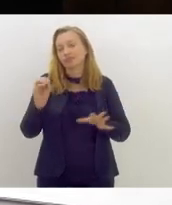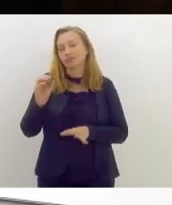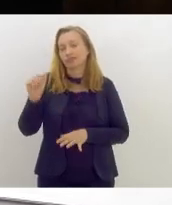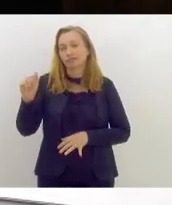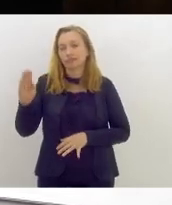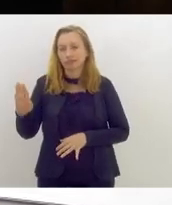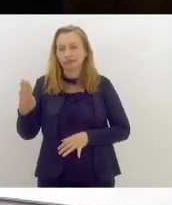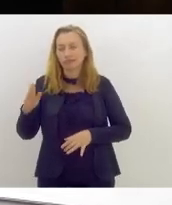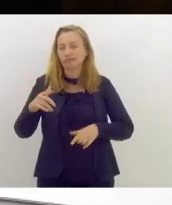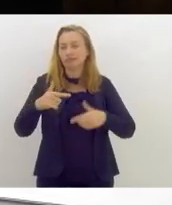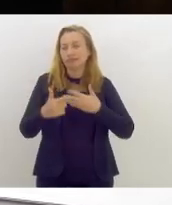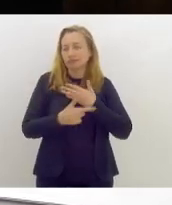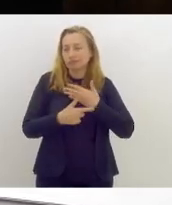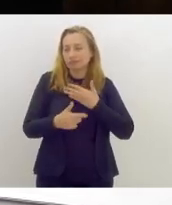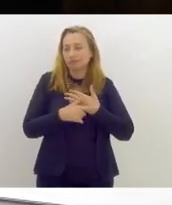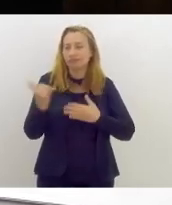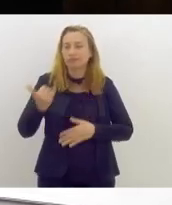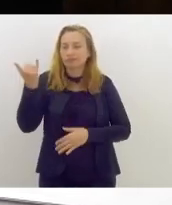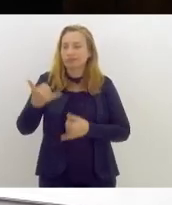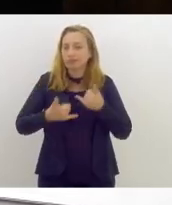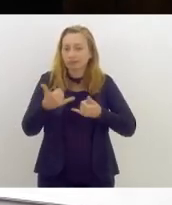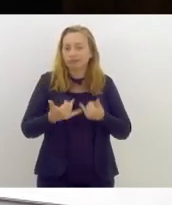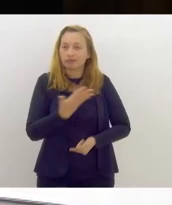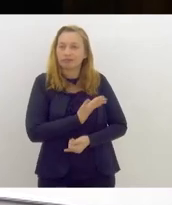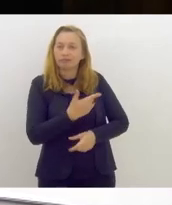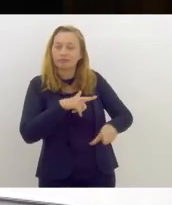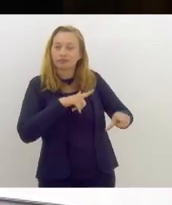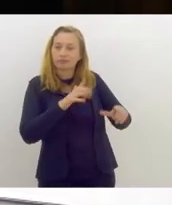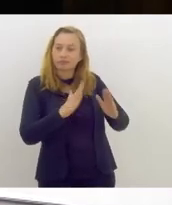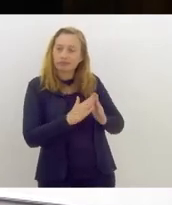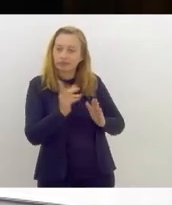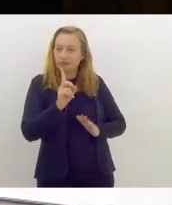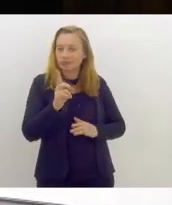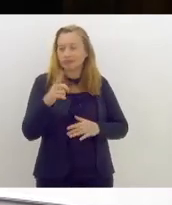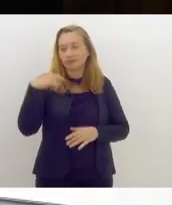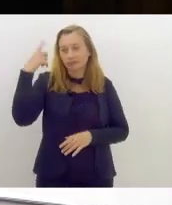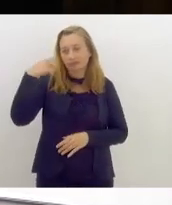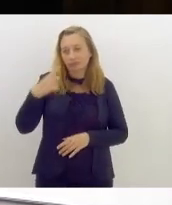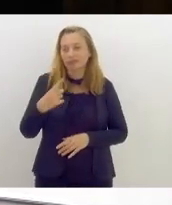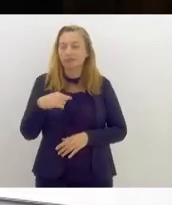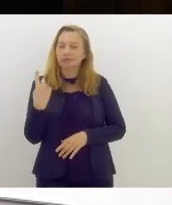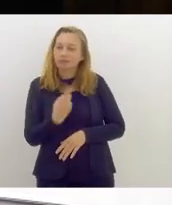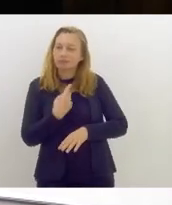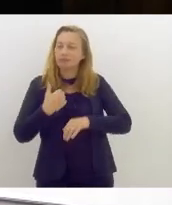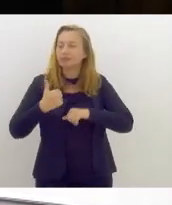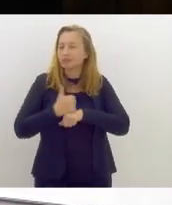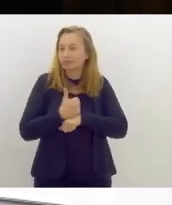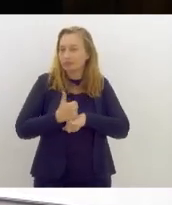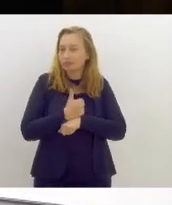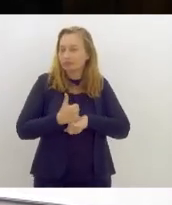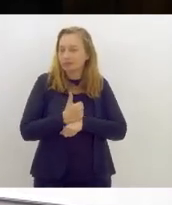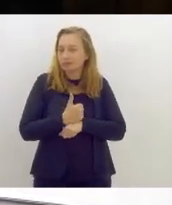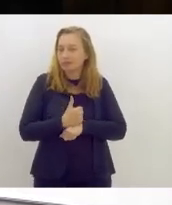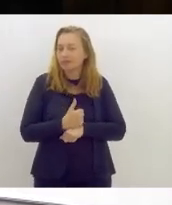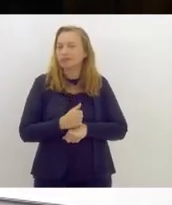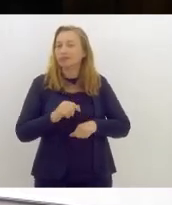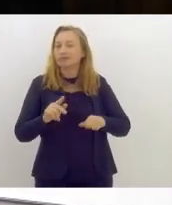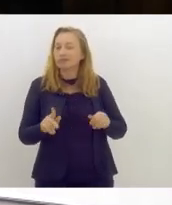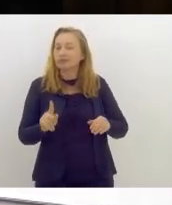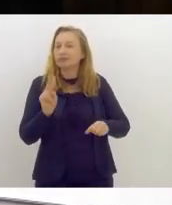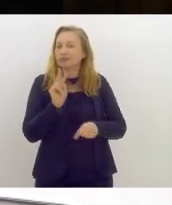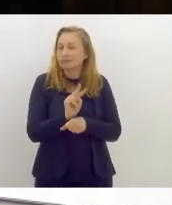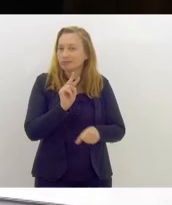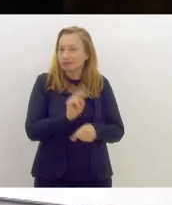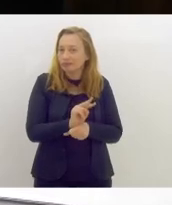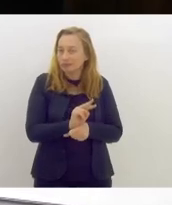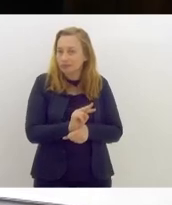eu brinco com os outros colegas aqui da casa que não são advogados a nossa profissão tá protegida constitucionalmente então a gente